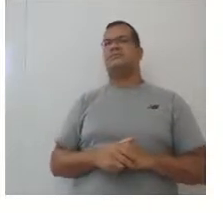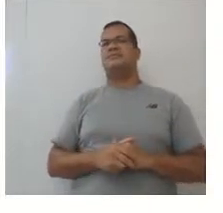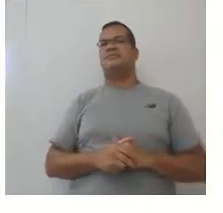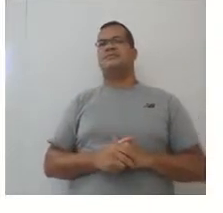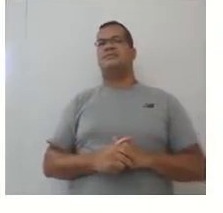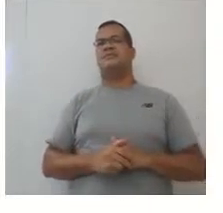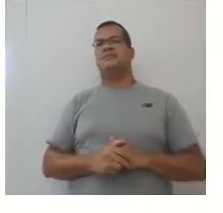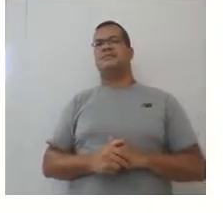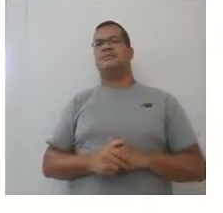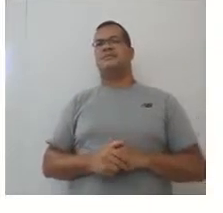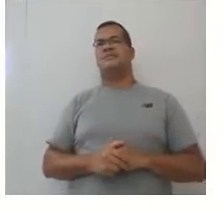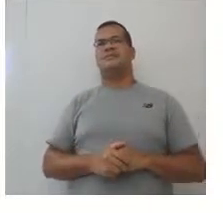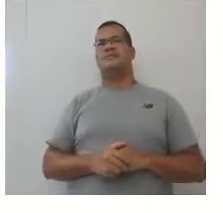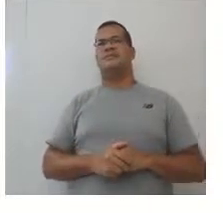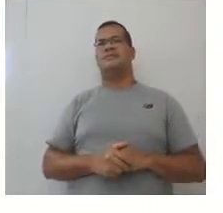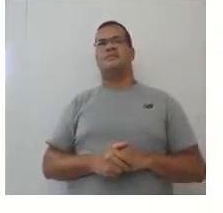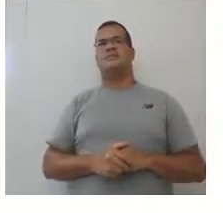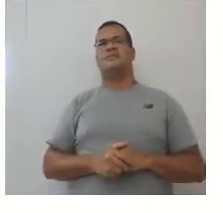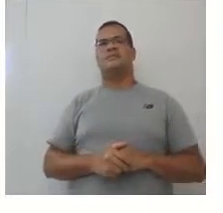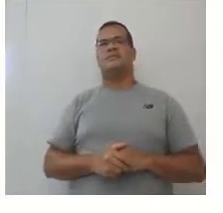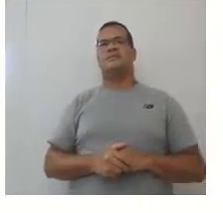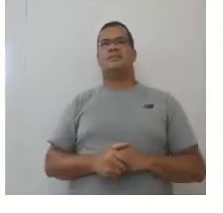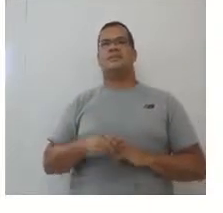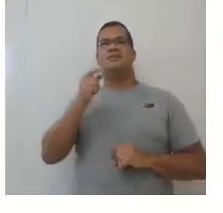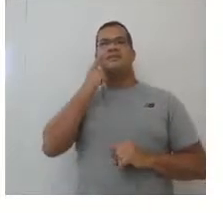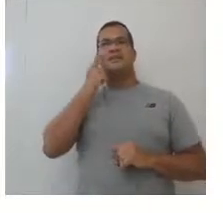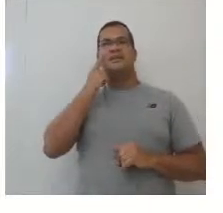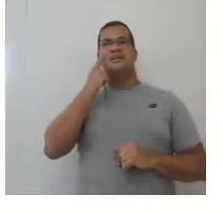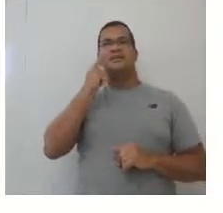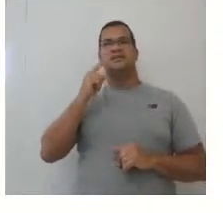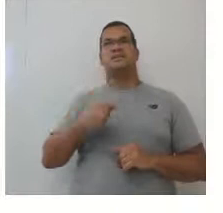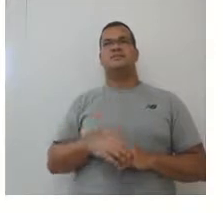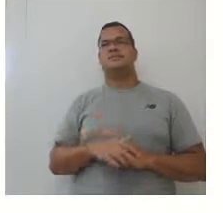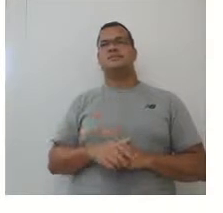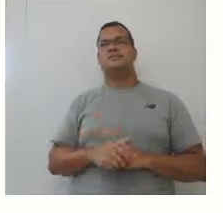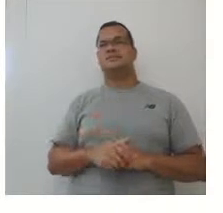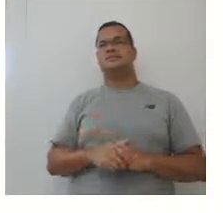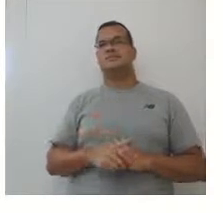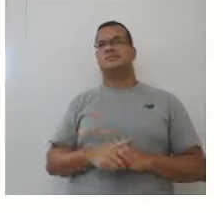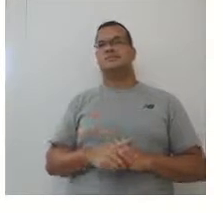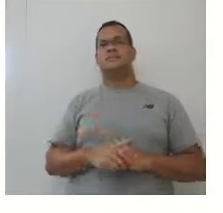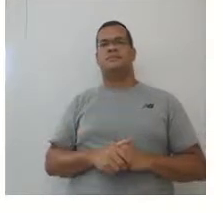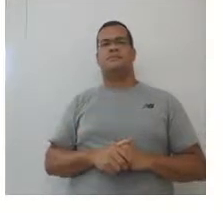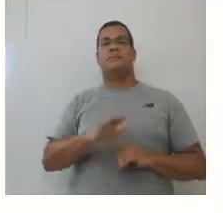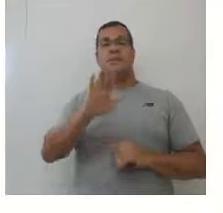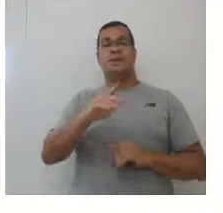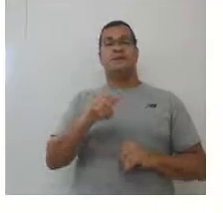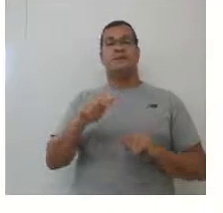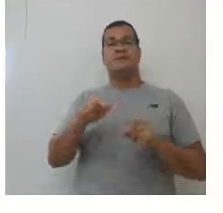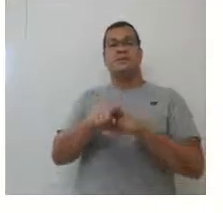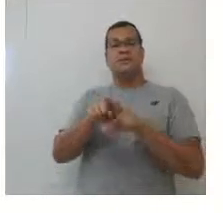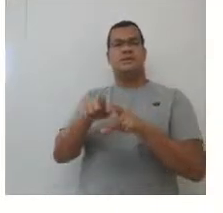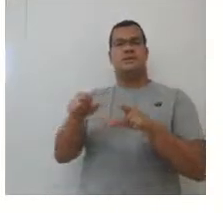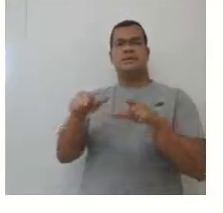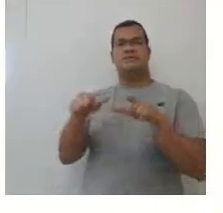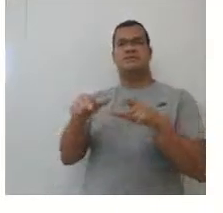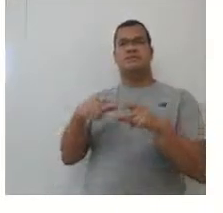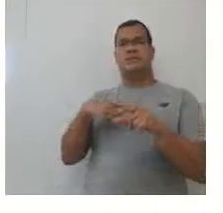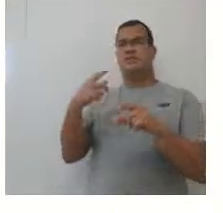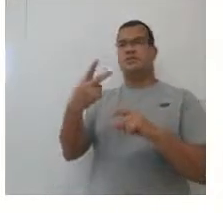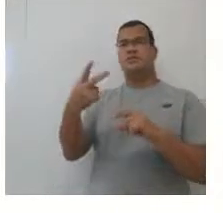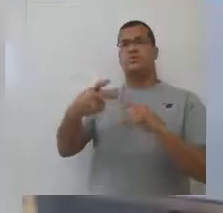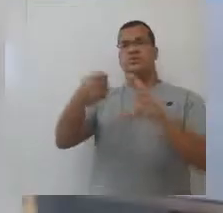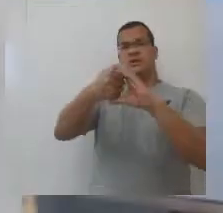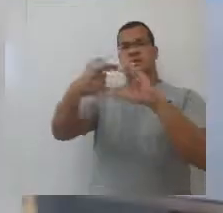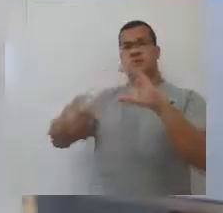seguinte. Presta atenção. A gente tem assim... Eu tô trabalhando com duas características ao mesmo